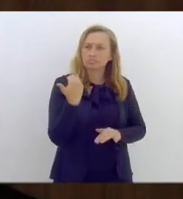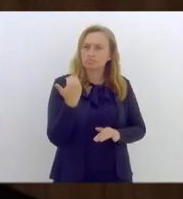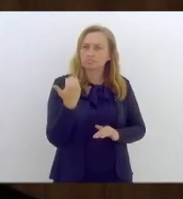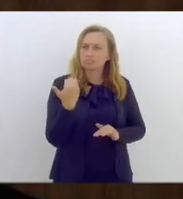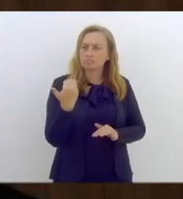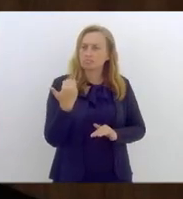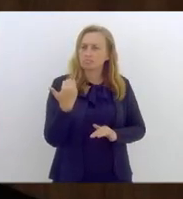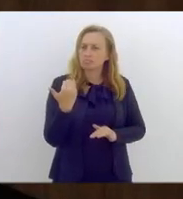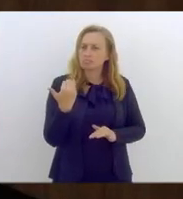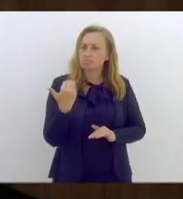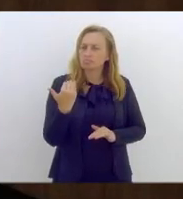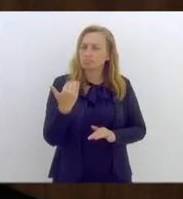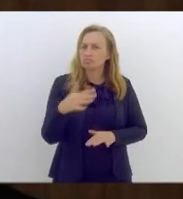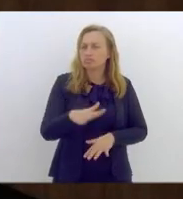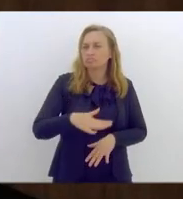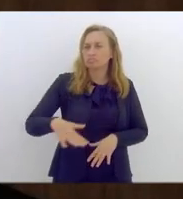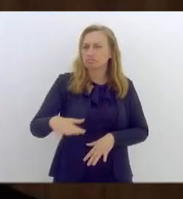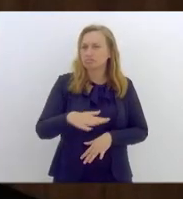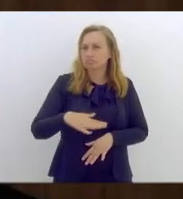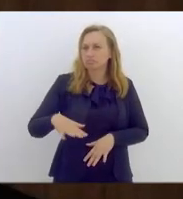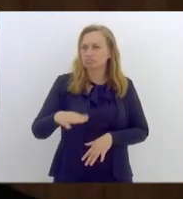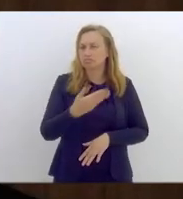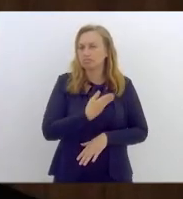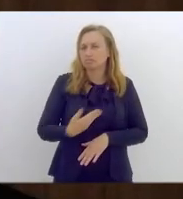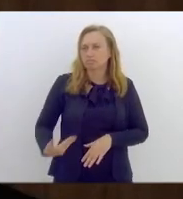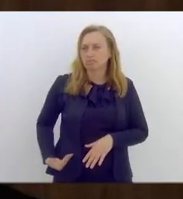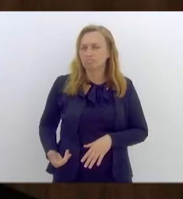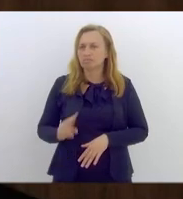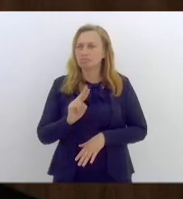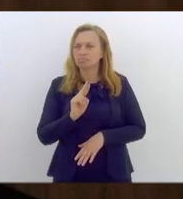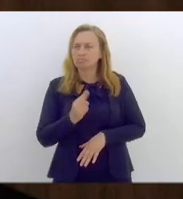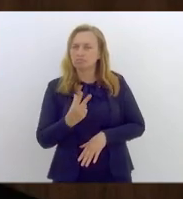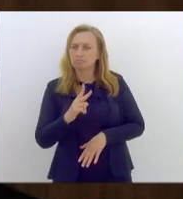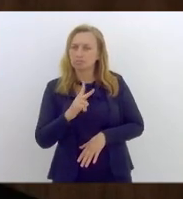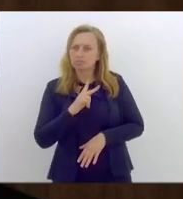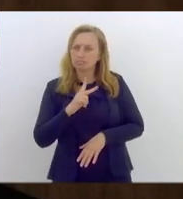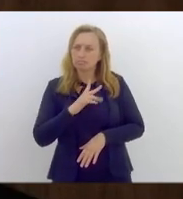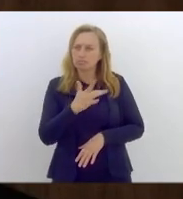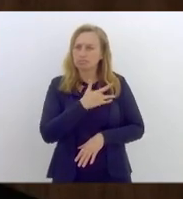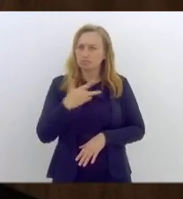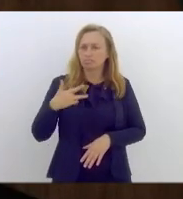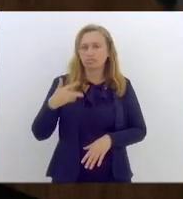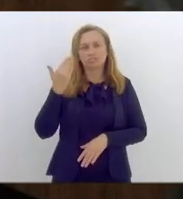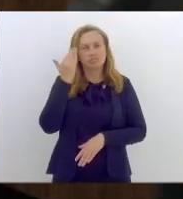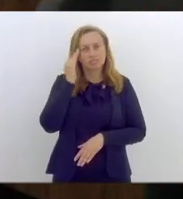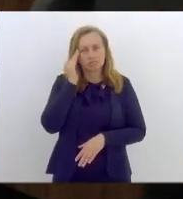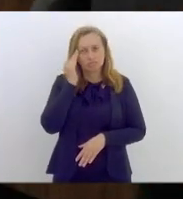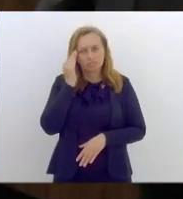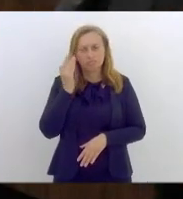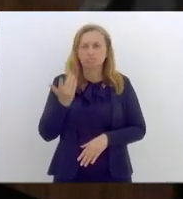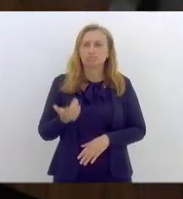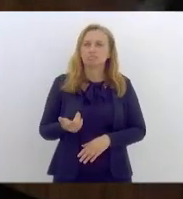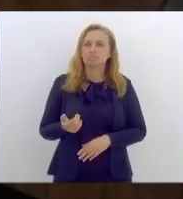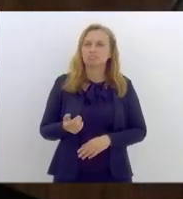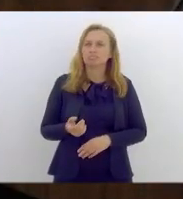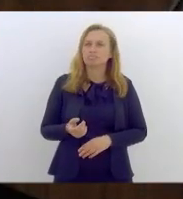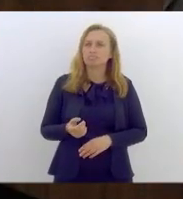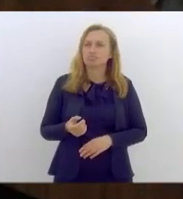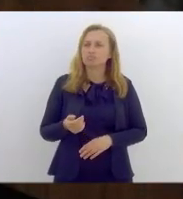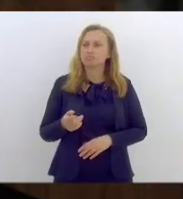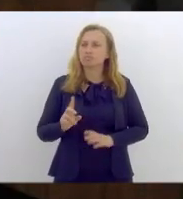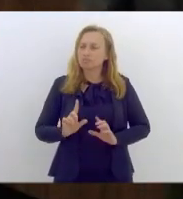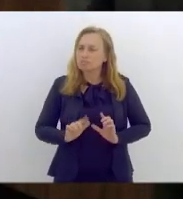públicas e privadas de saúde no que peses eu entender a esse intuito de